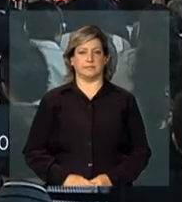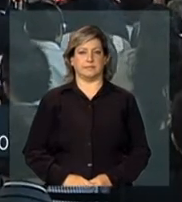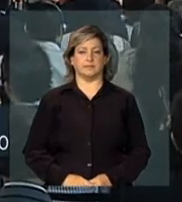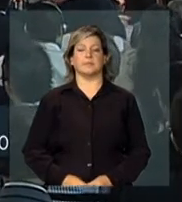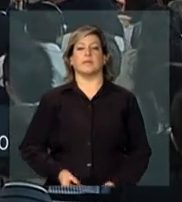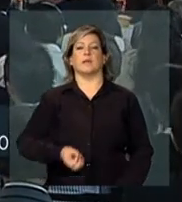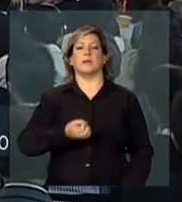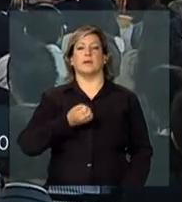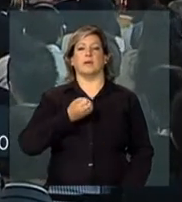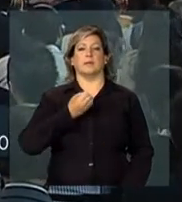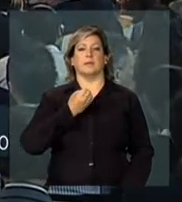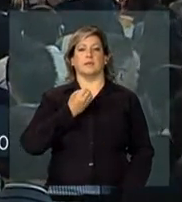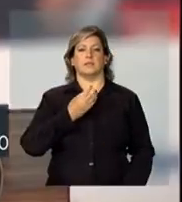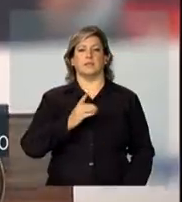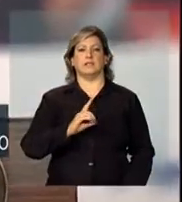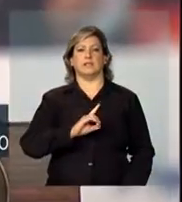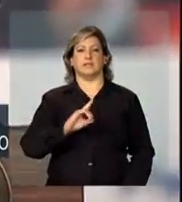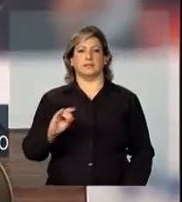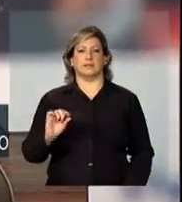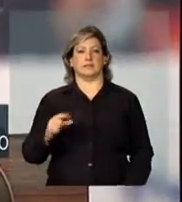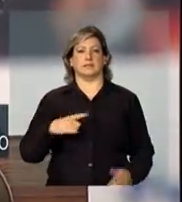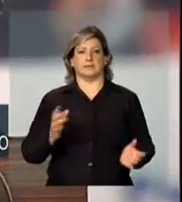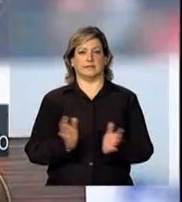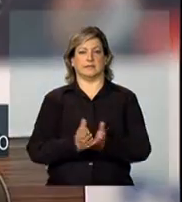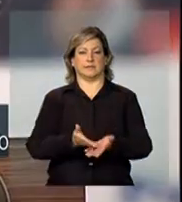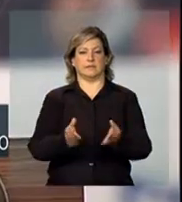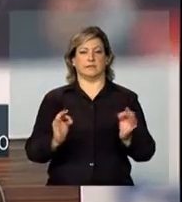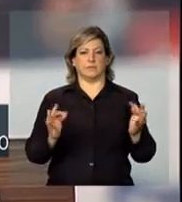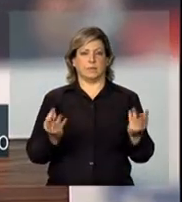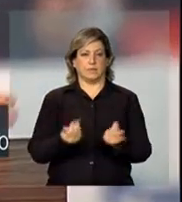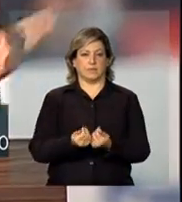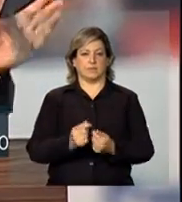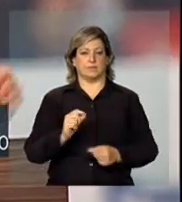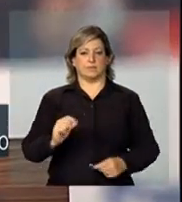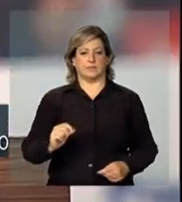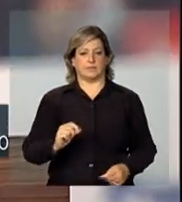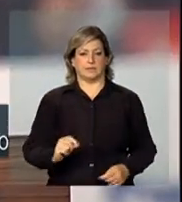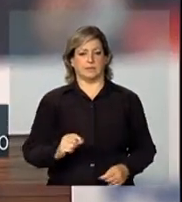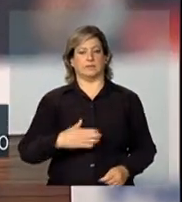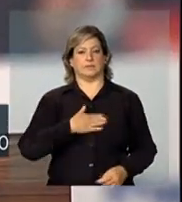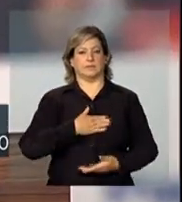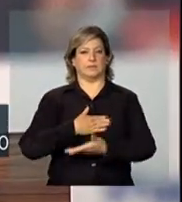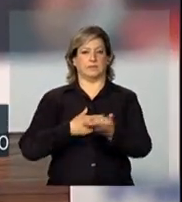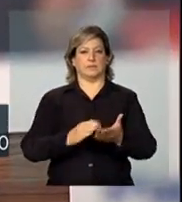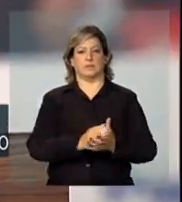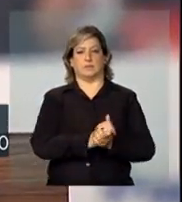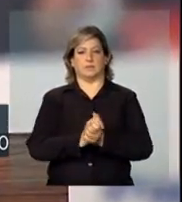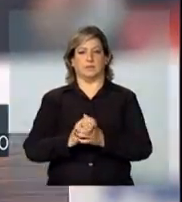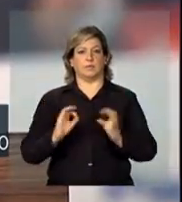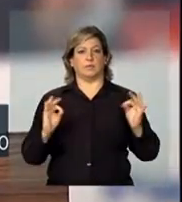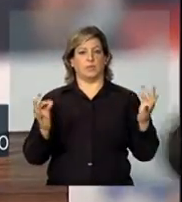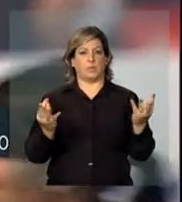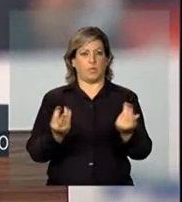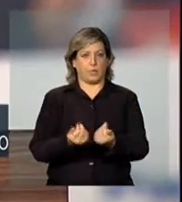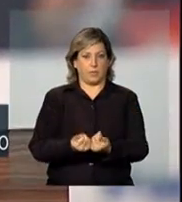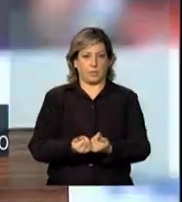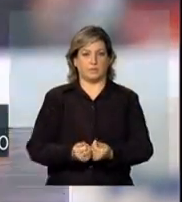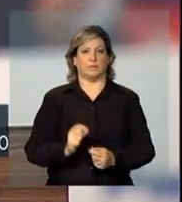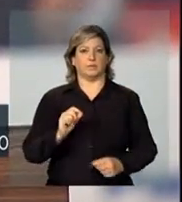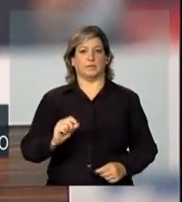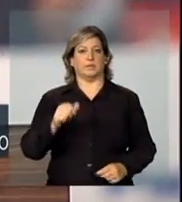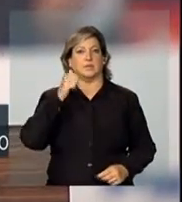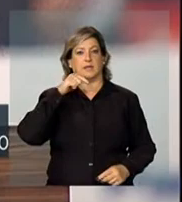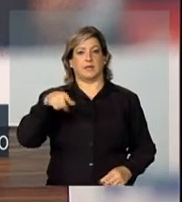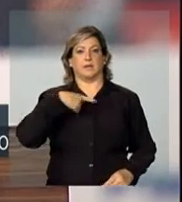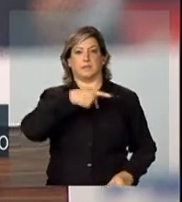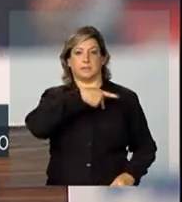Oi bom dia a todos permita-me cumprimentá-lo pessoa e tenta Dilma Rousseff